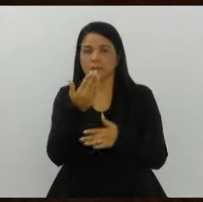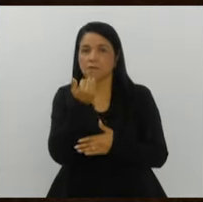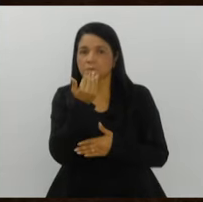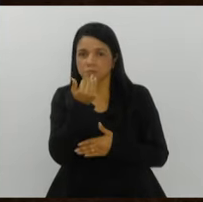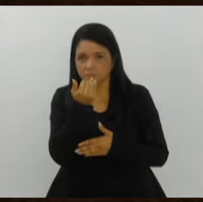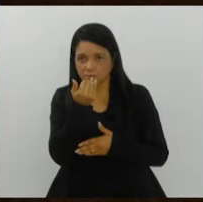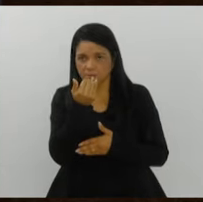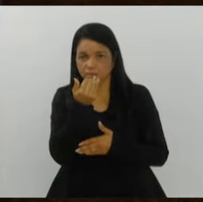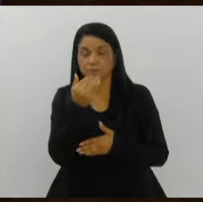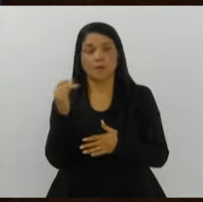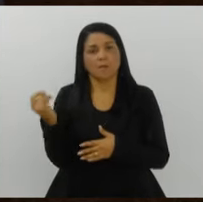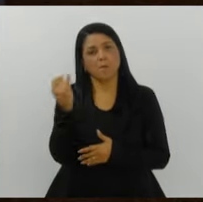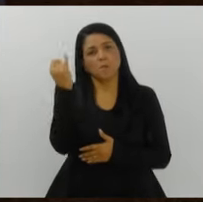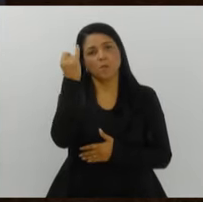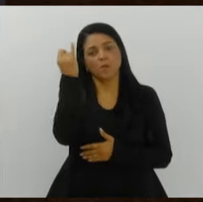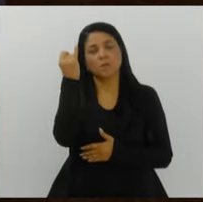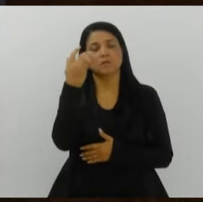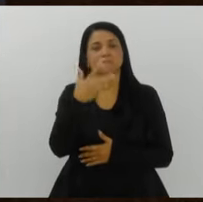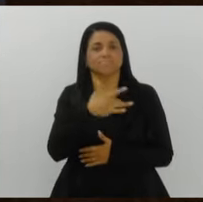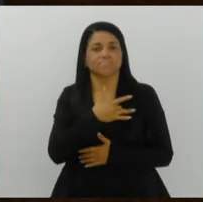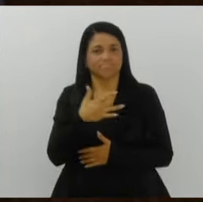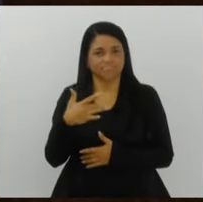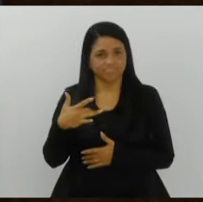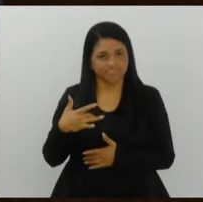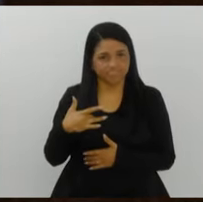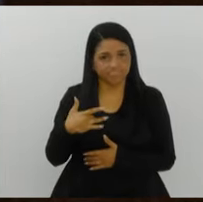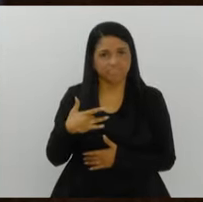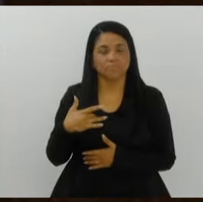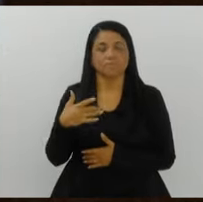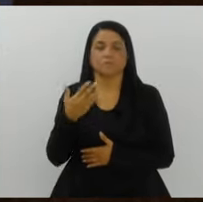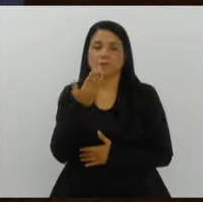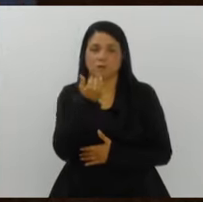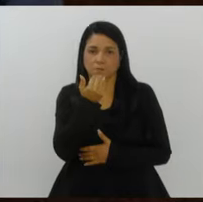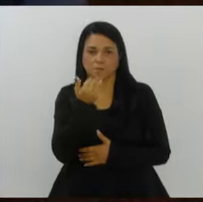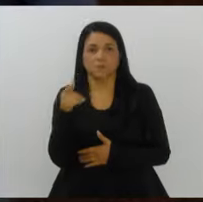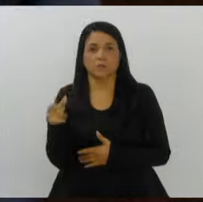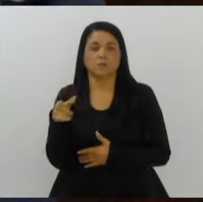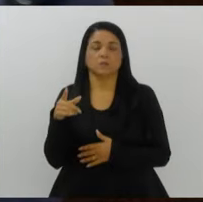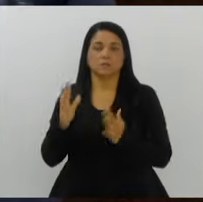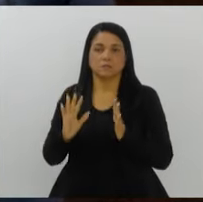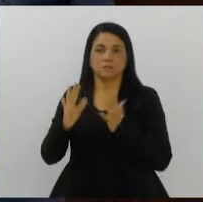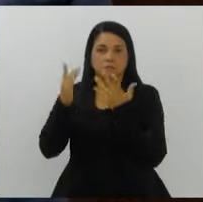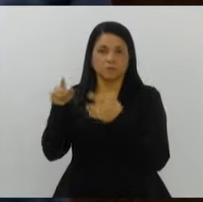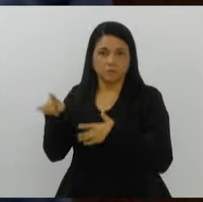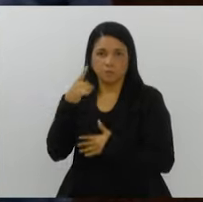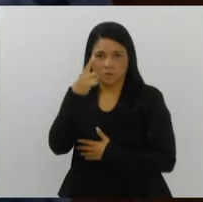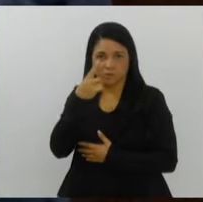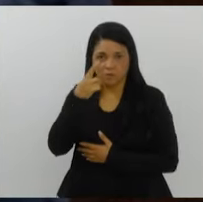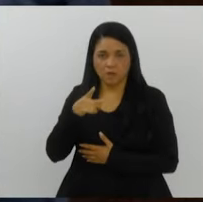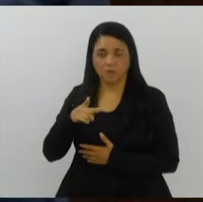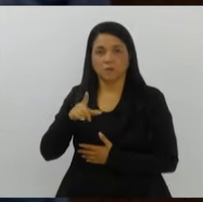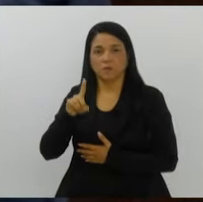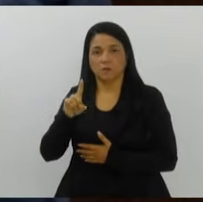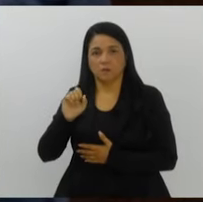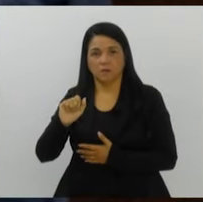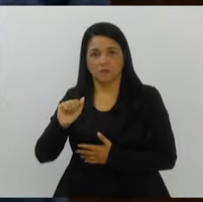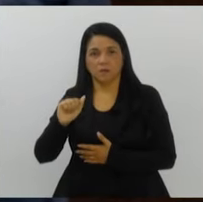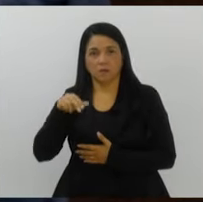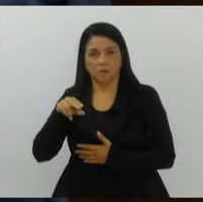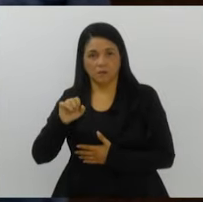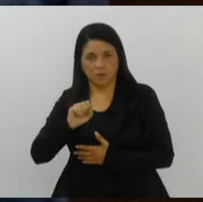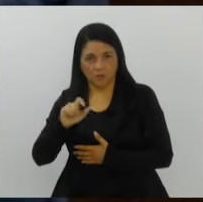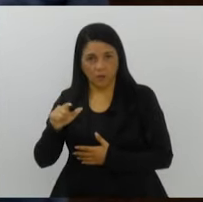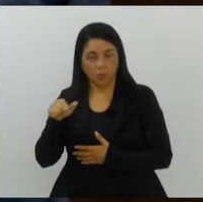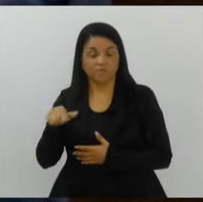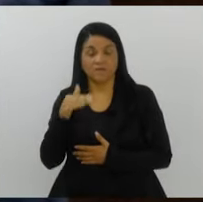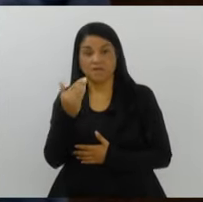da importância, então, de saudar o deputado Librelon, porque, considerando que a alimentação